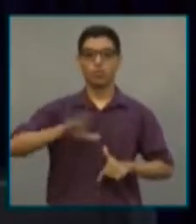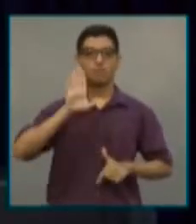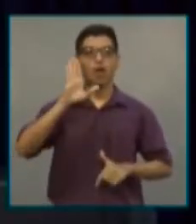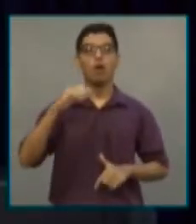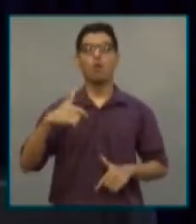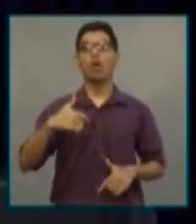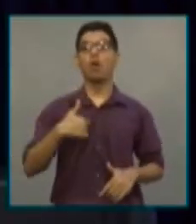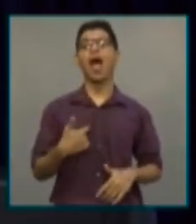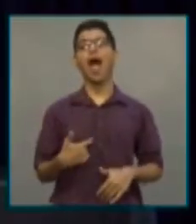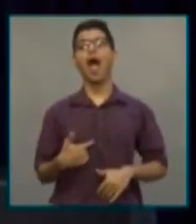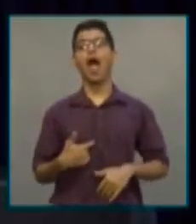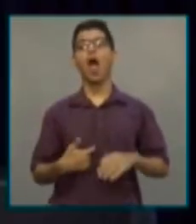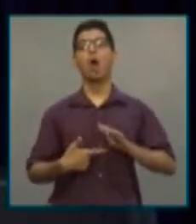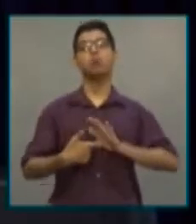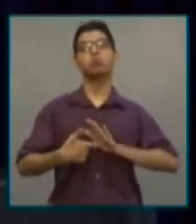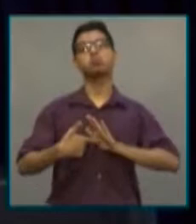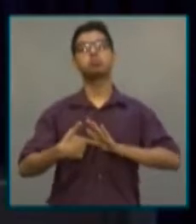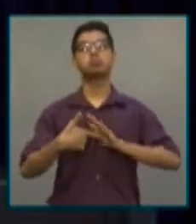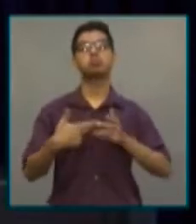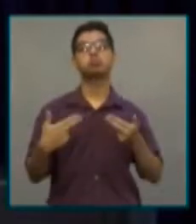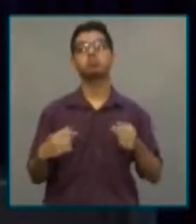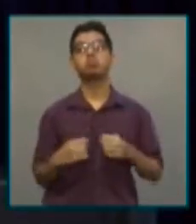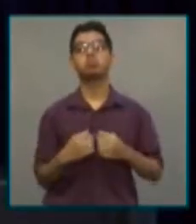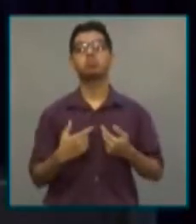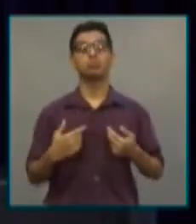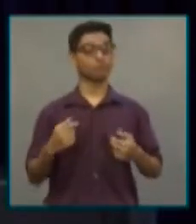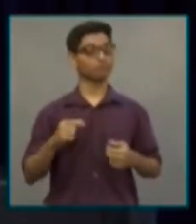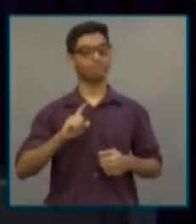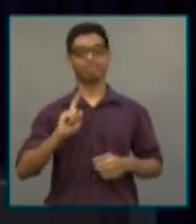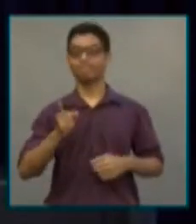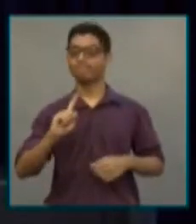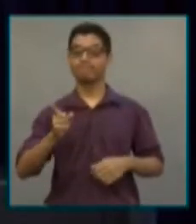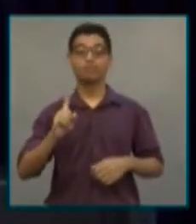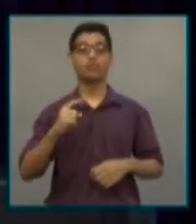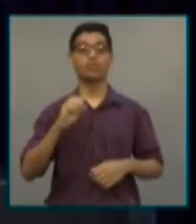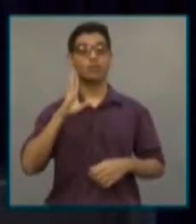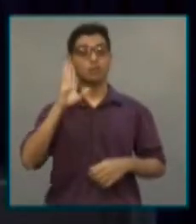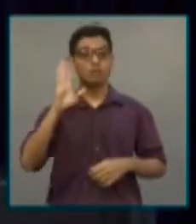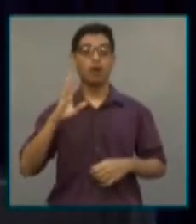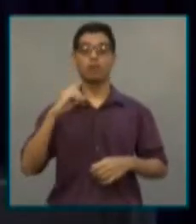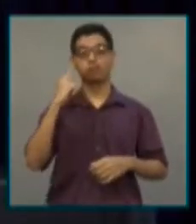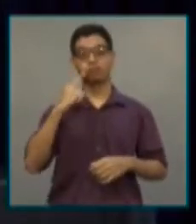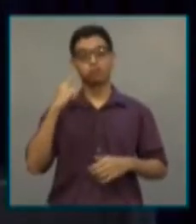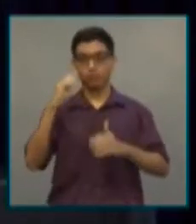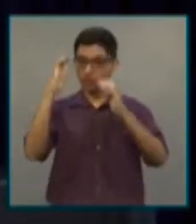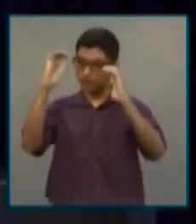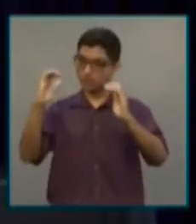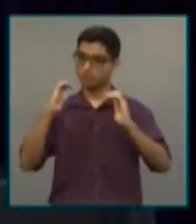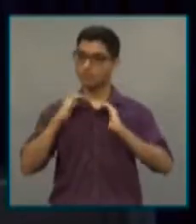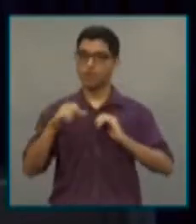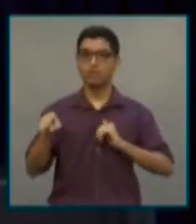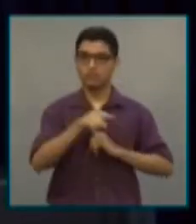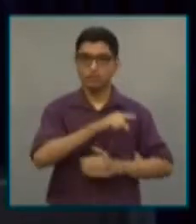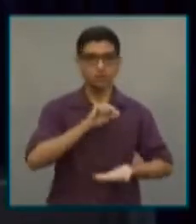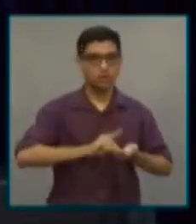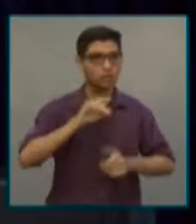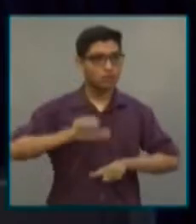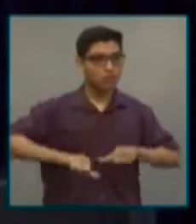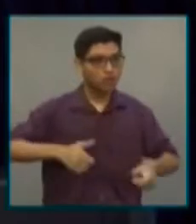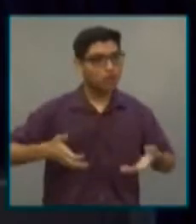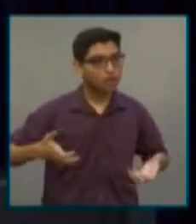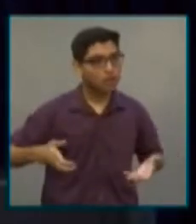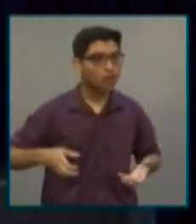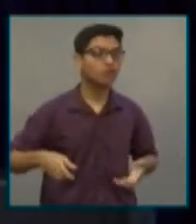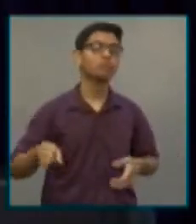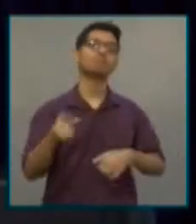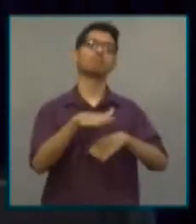é empresário do direito. É uma advocacia que merece respeito. Se você quer mudar, está na sua mão. Não se